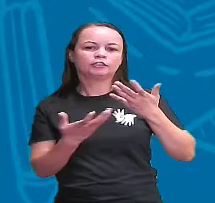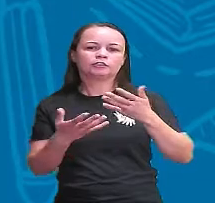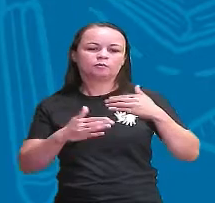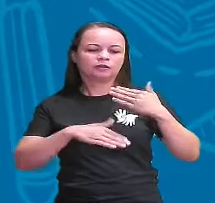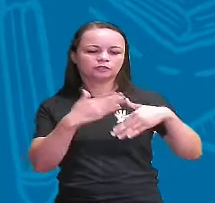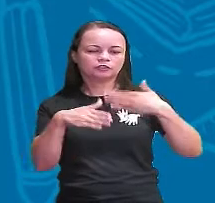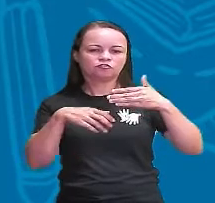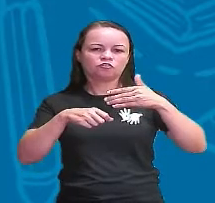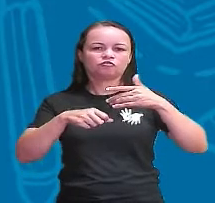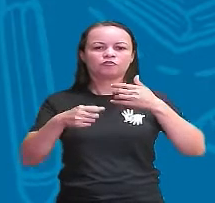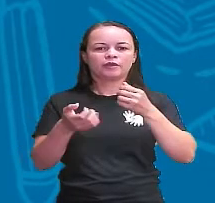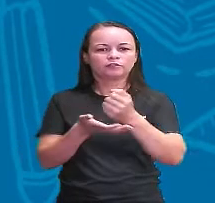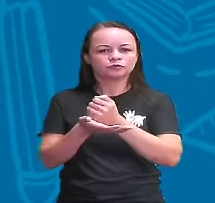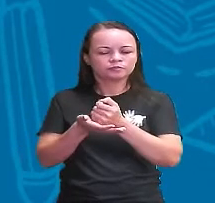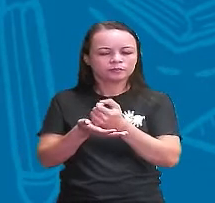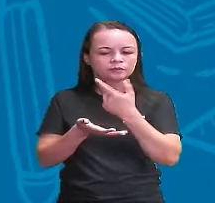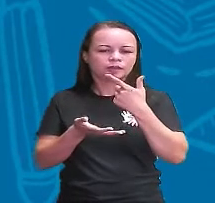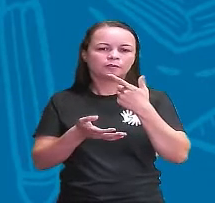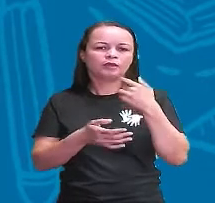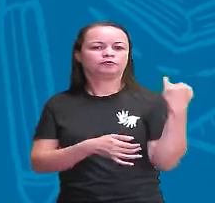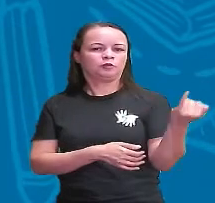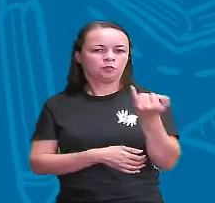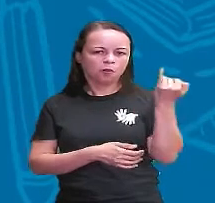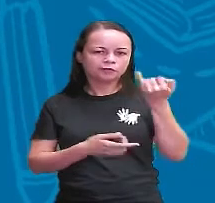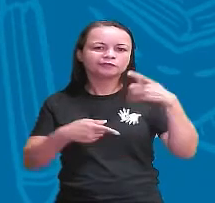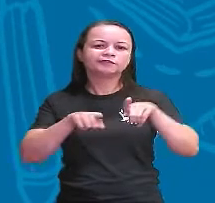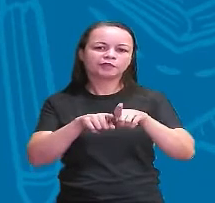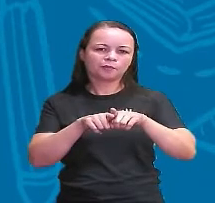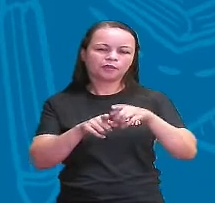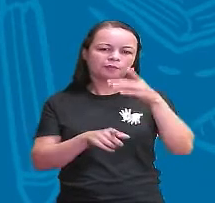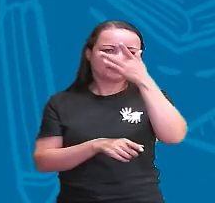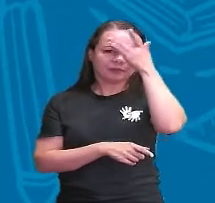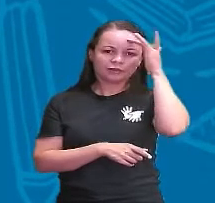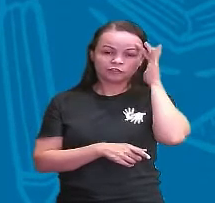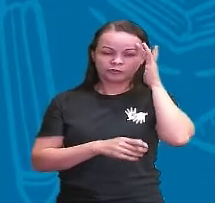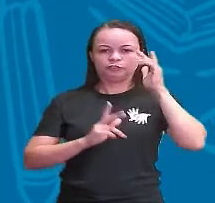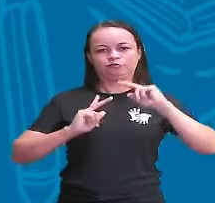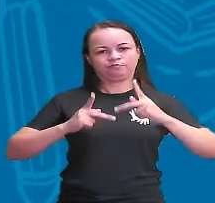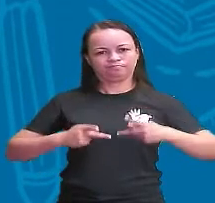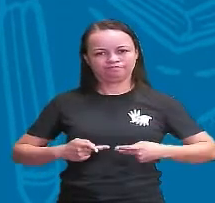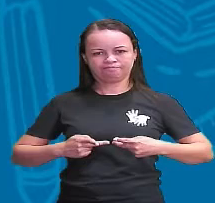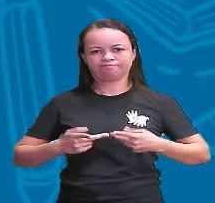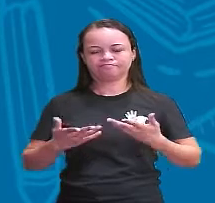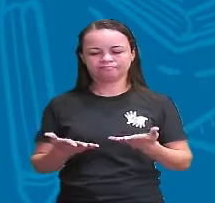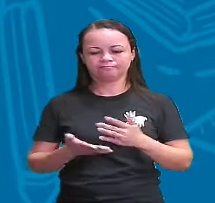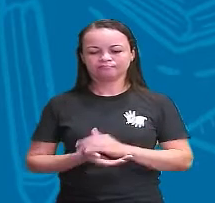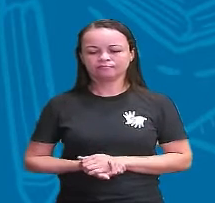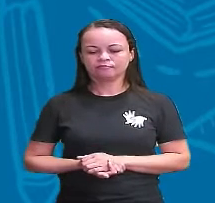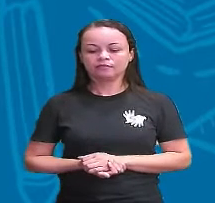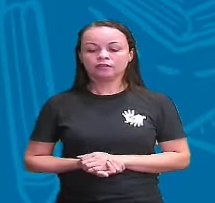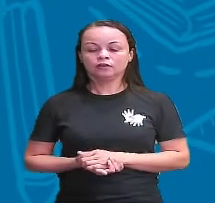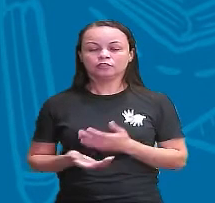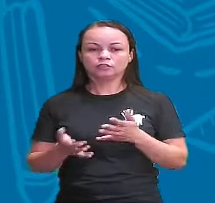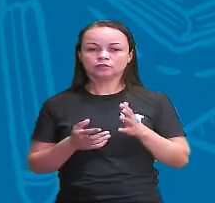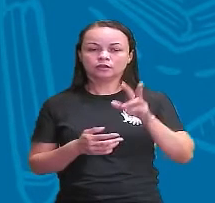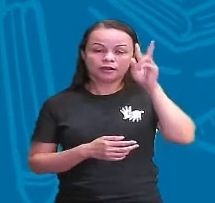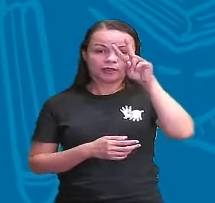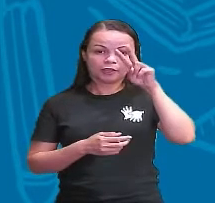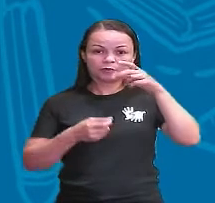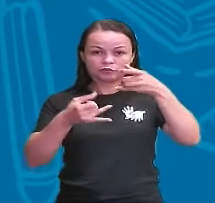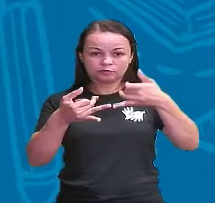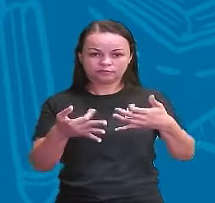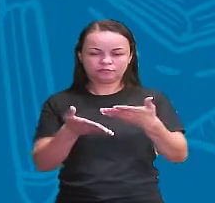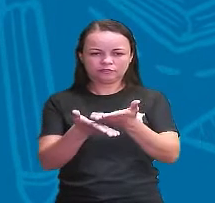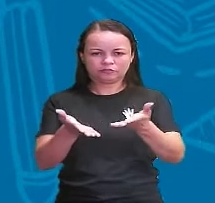medicamentos importantes para os seres vivos, tá certo? Para nós seres humanos. Lembram que eu mostrei para vocês que através da ciência, por exemplo, que